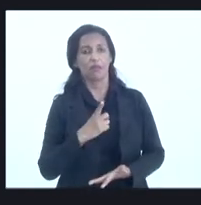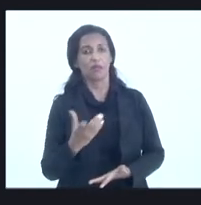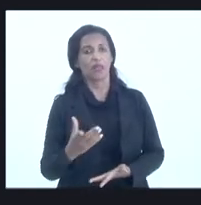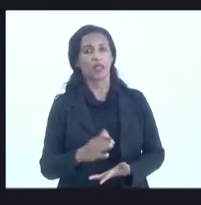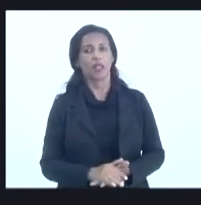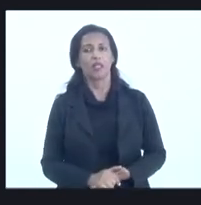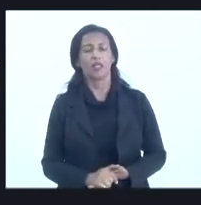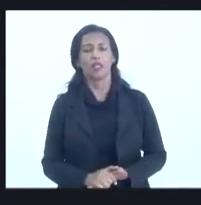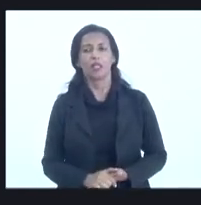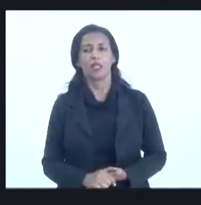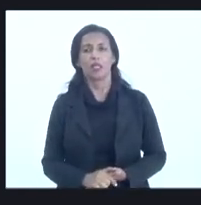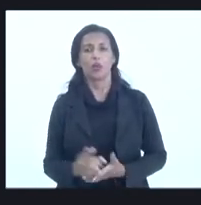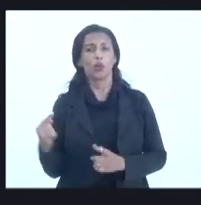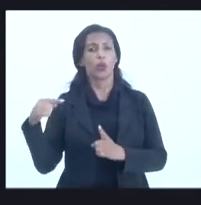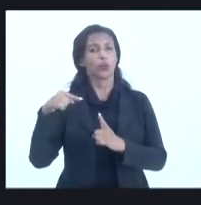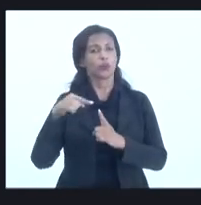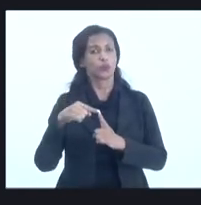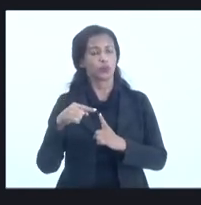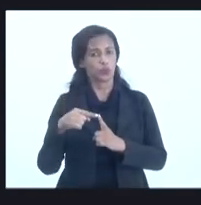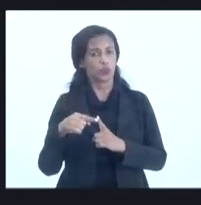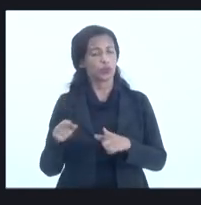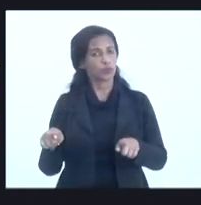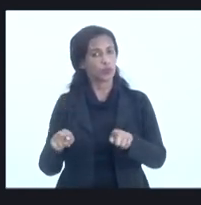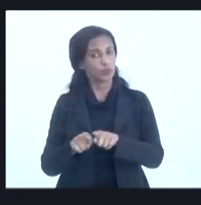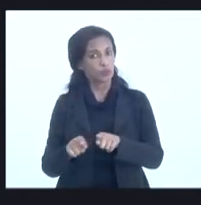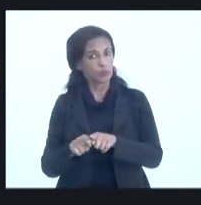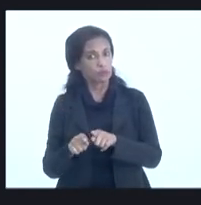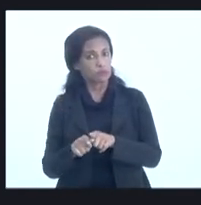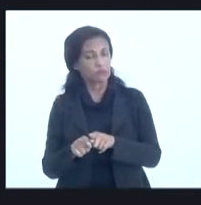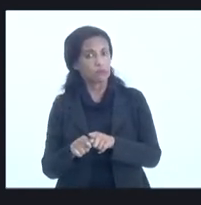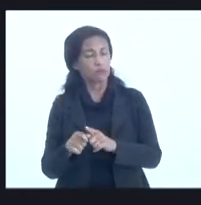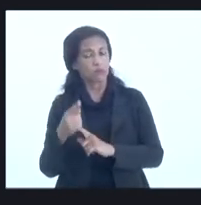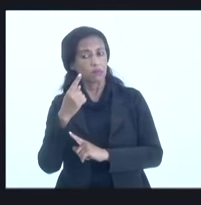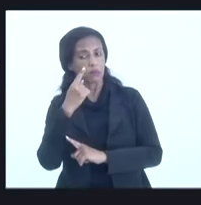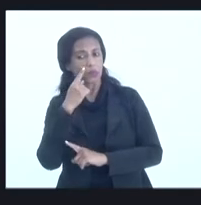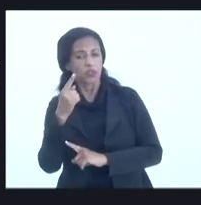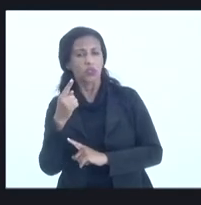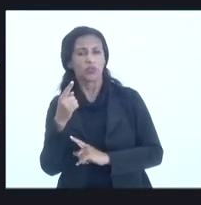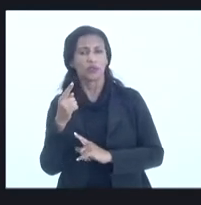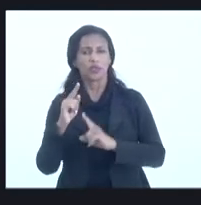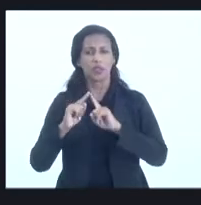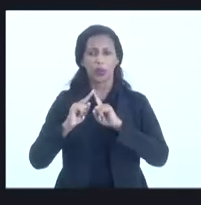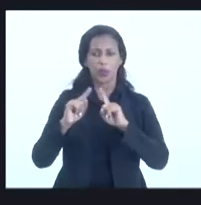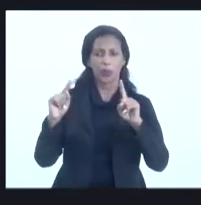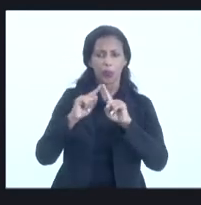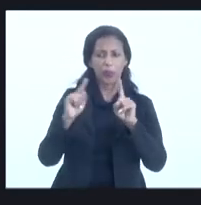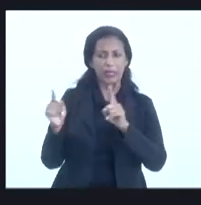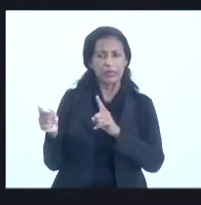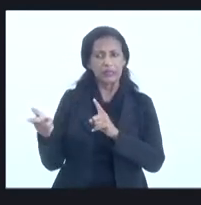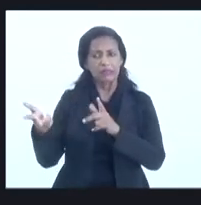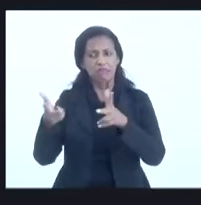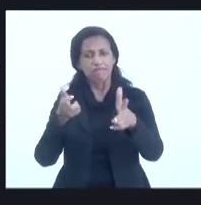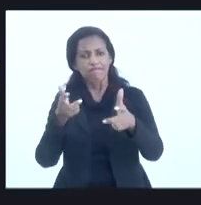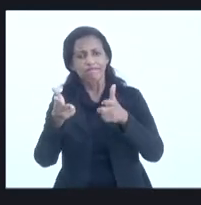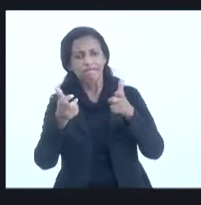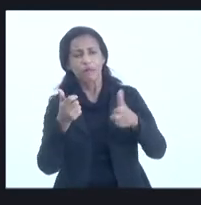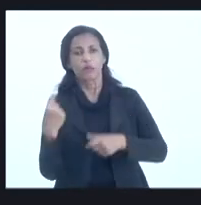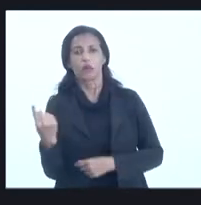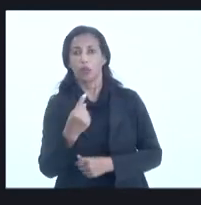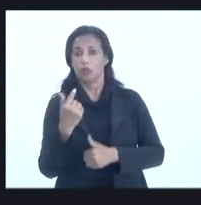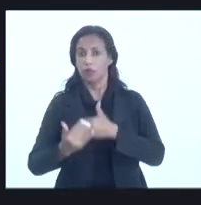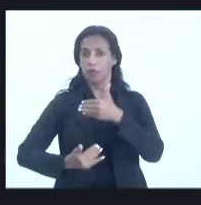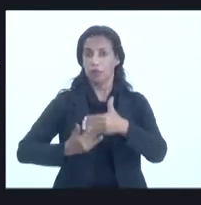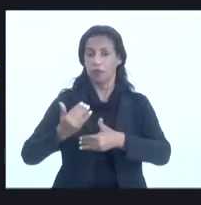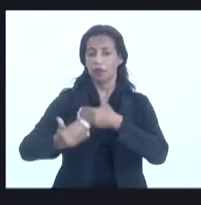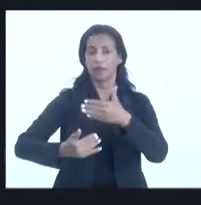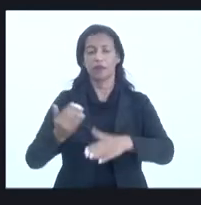na escuta, né, o objetivo também de colher essas questões, que nós precisamos avançar, né, no